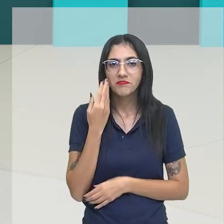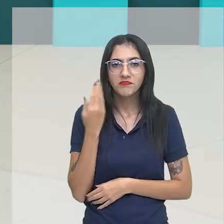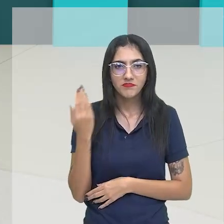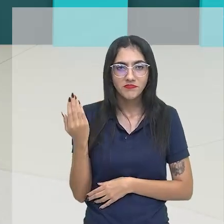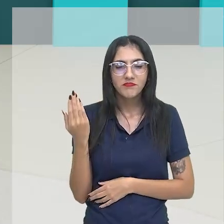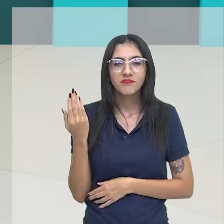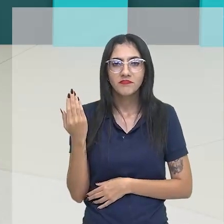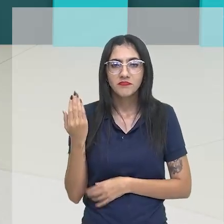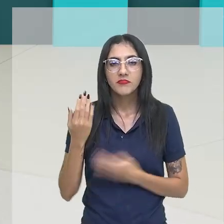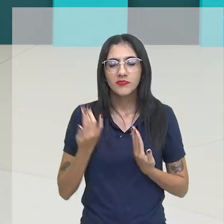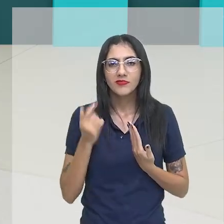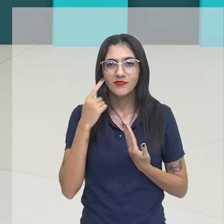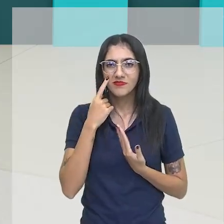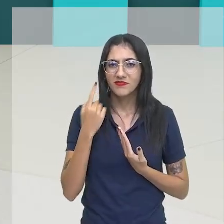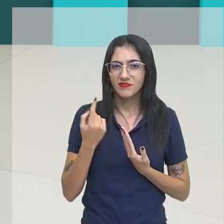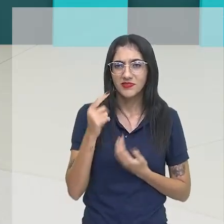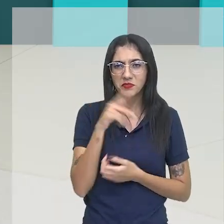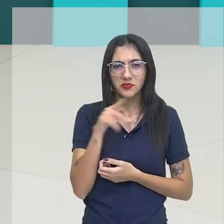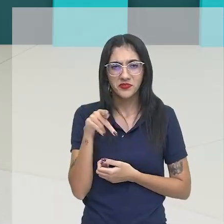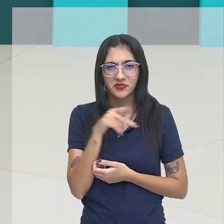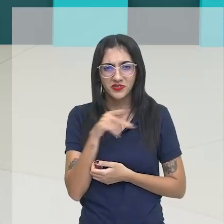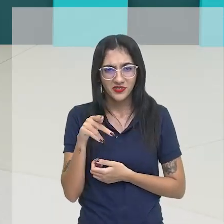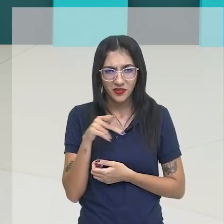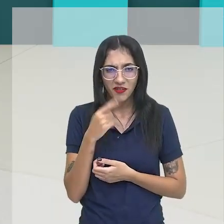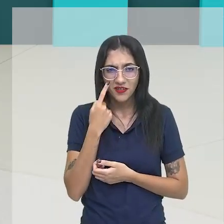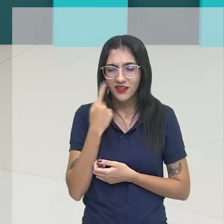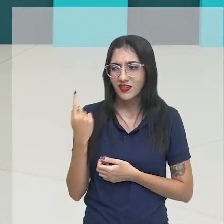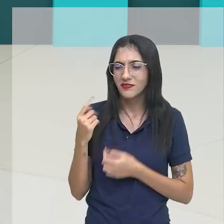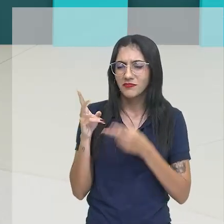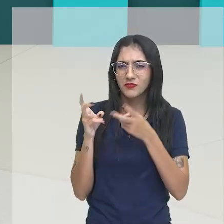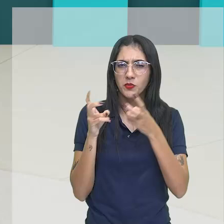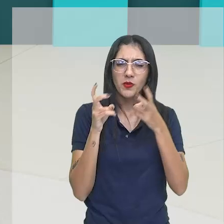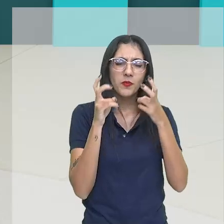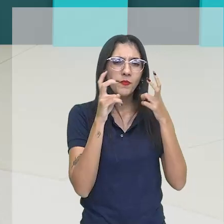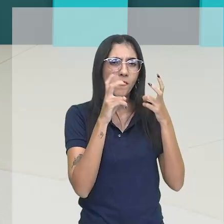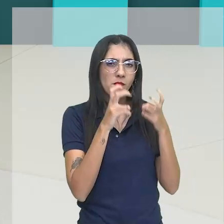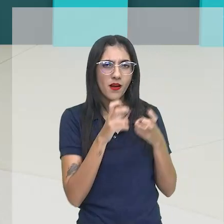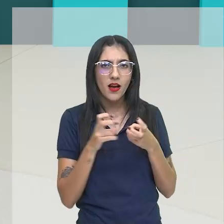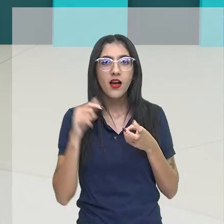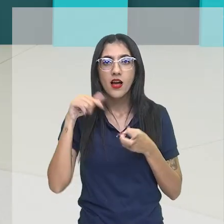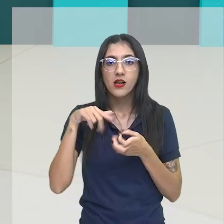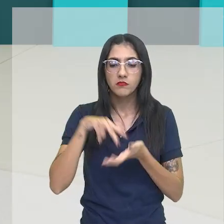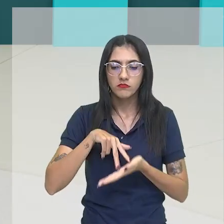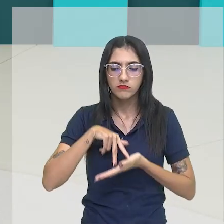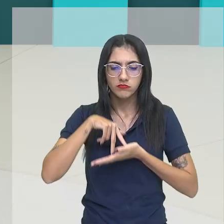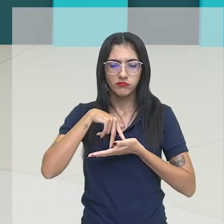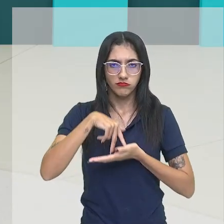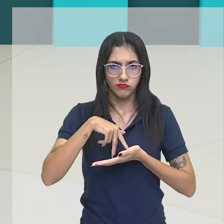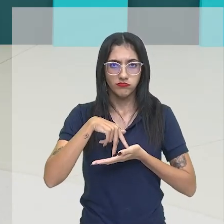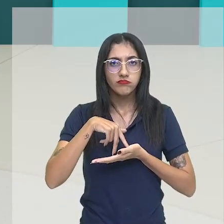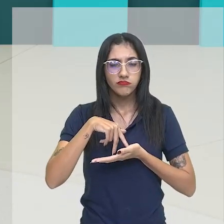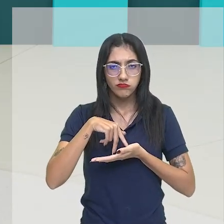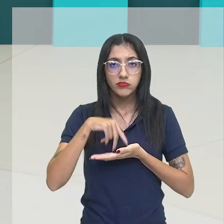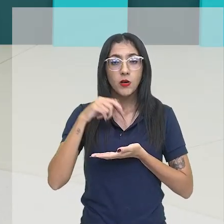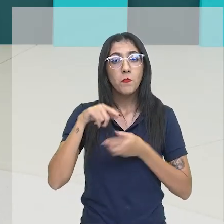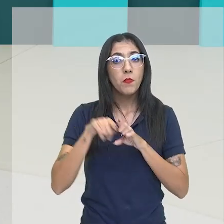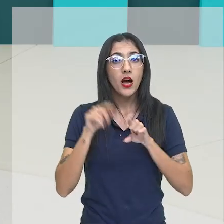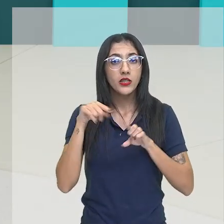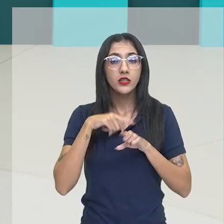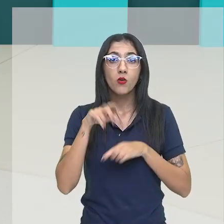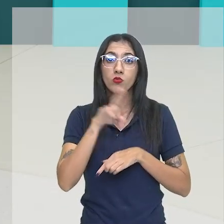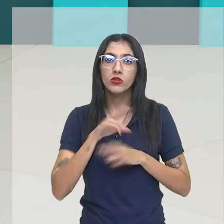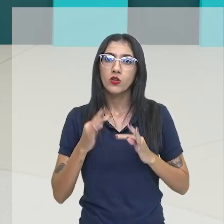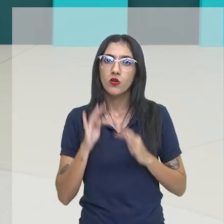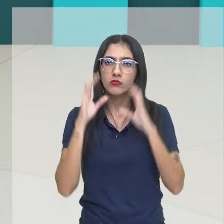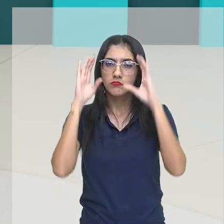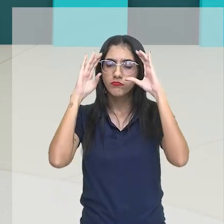né, onde a professora ela está num ambiente virtual, né?